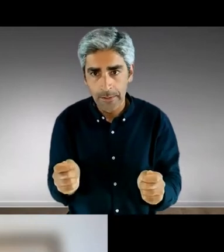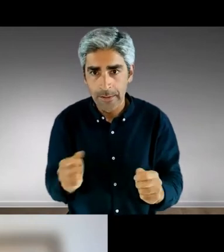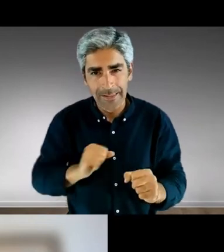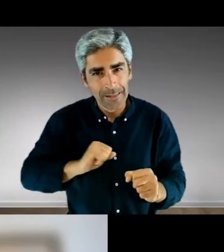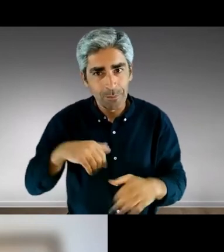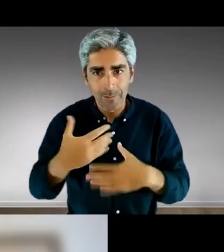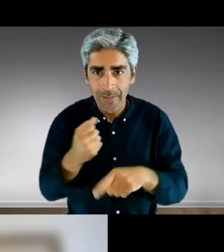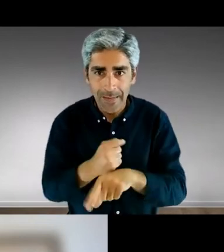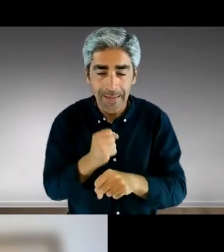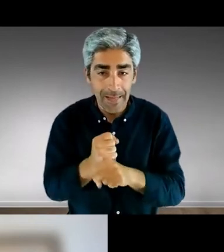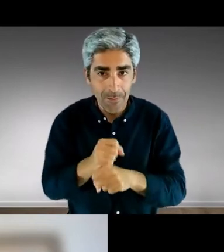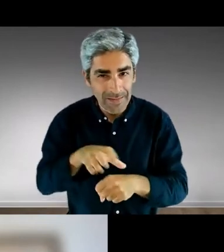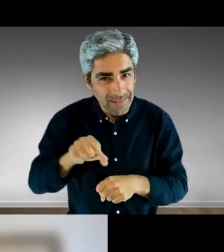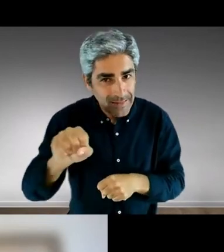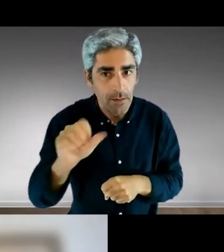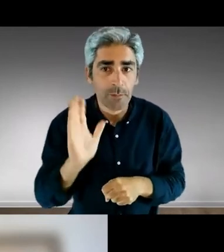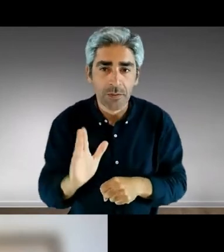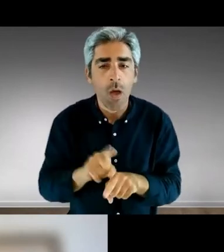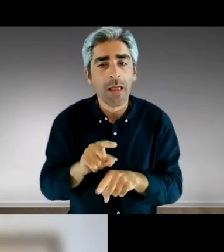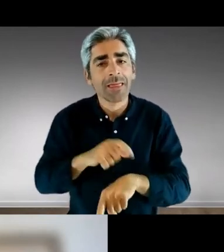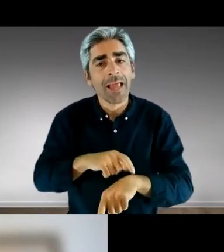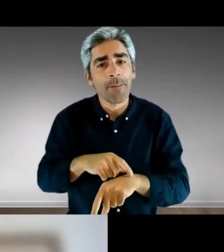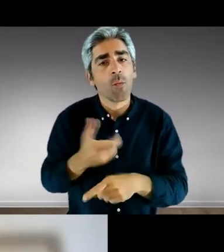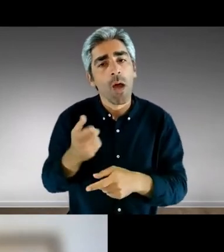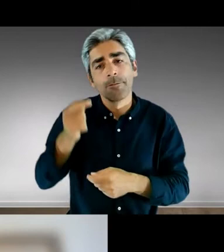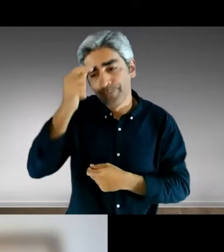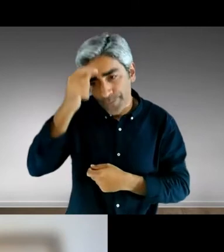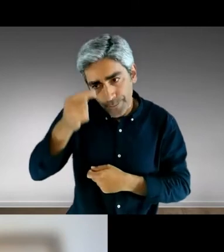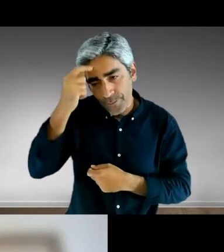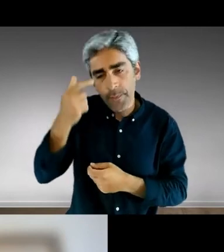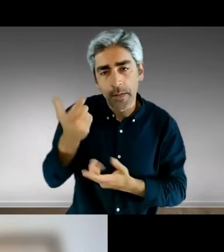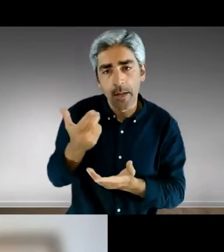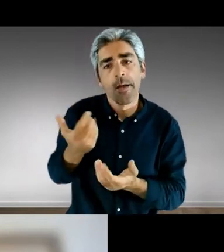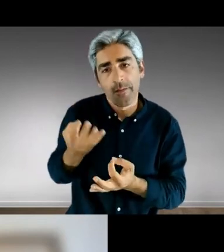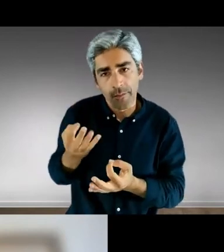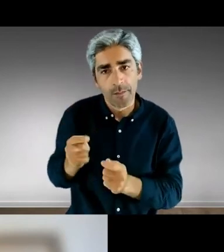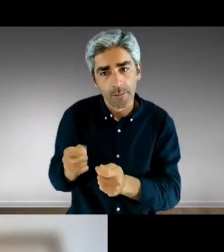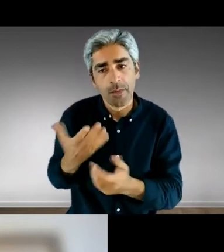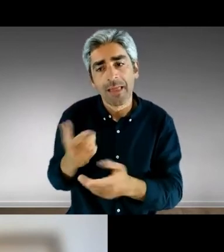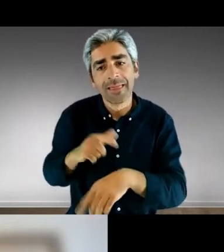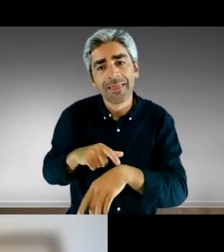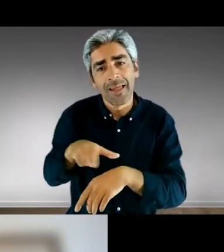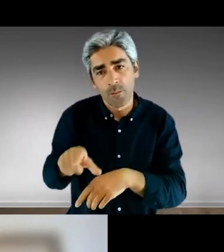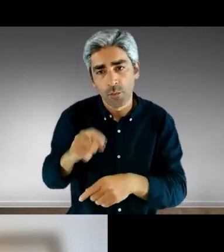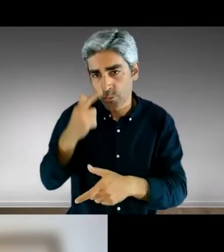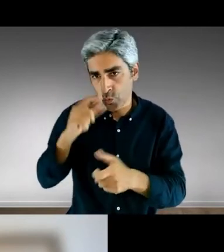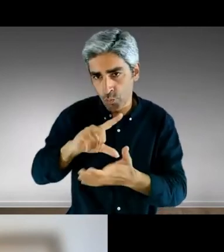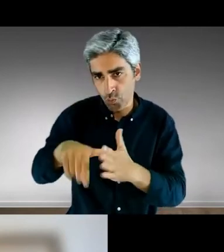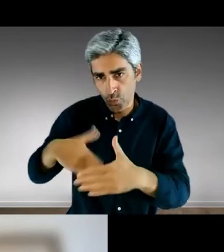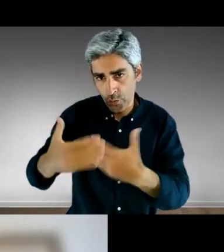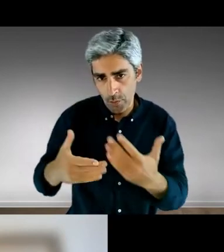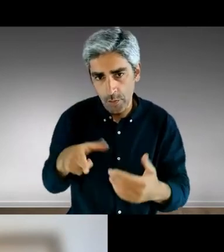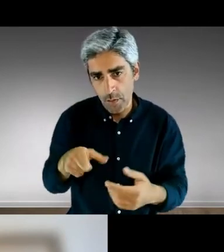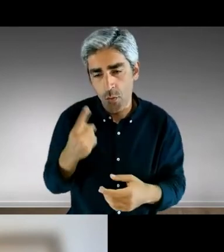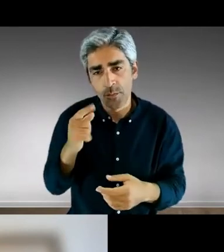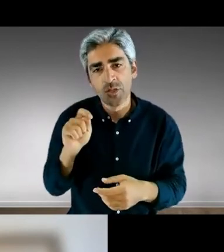o seu tempo para o reconhecimento, muito importante dar tempo protegido às pessoas para os projetos. Esta é uma chave do